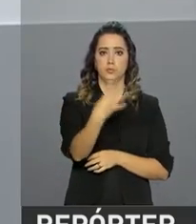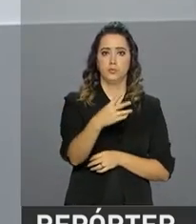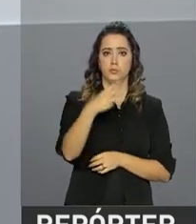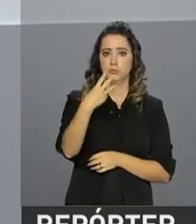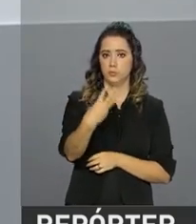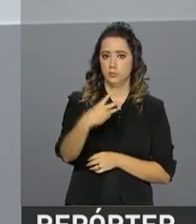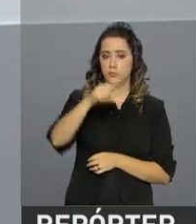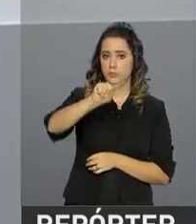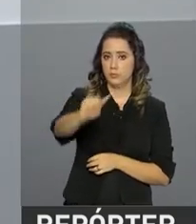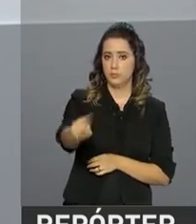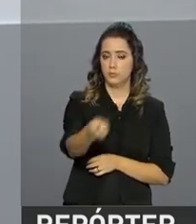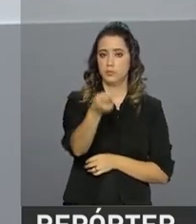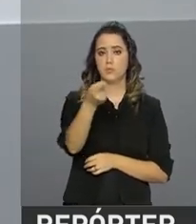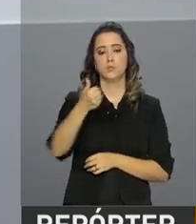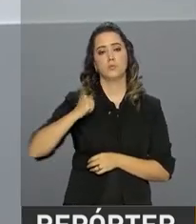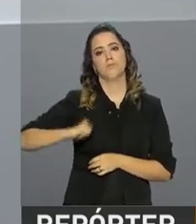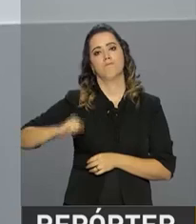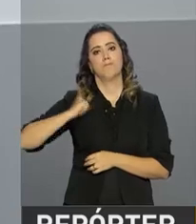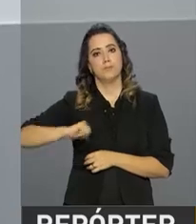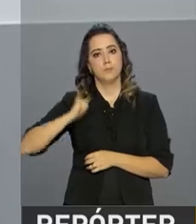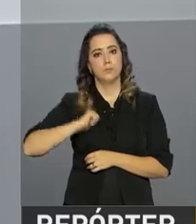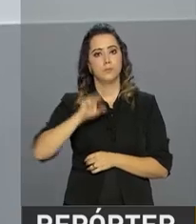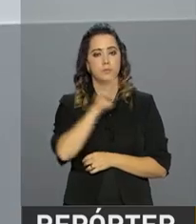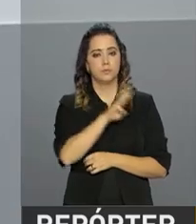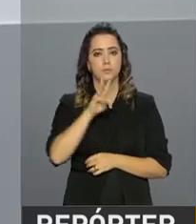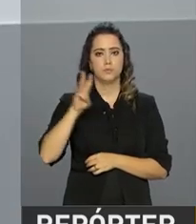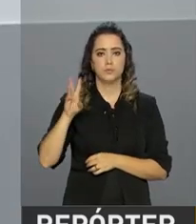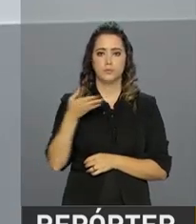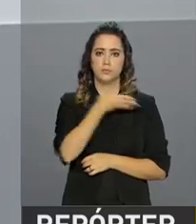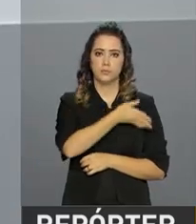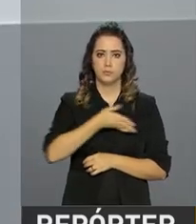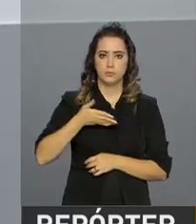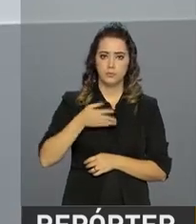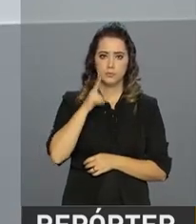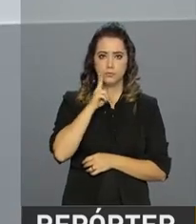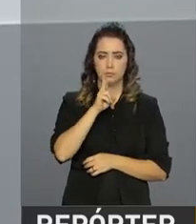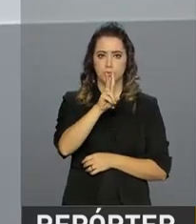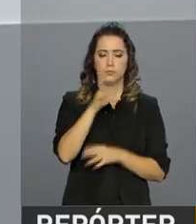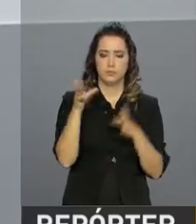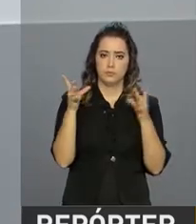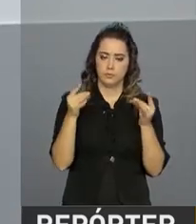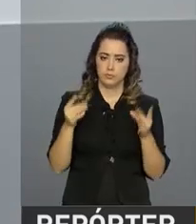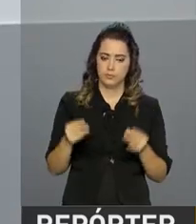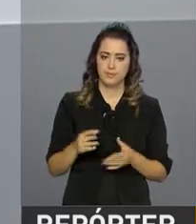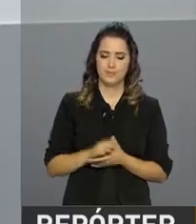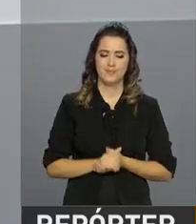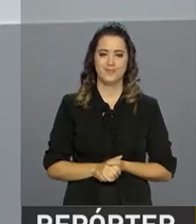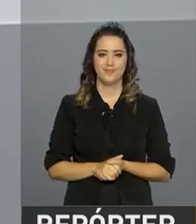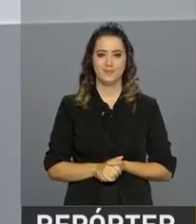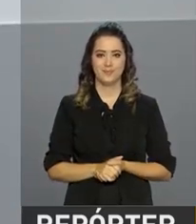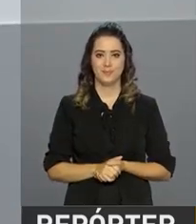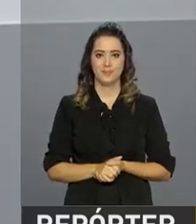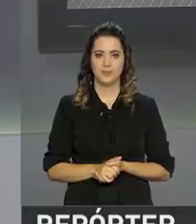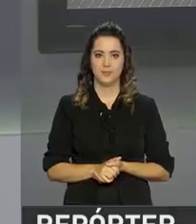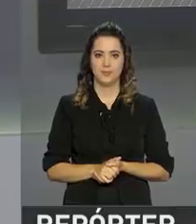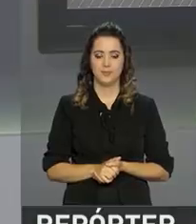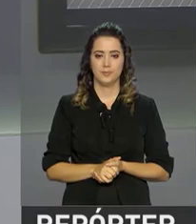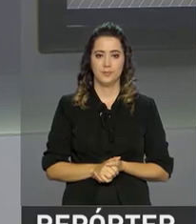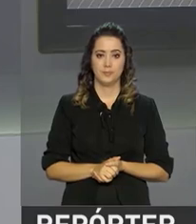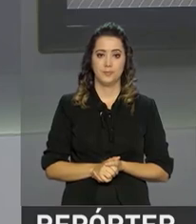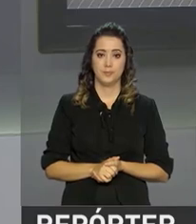443 mil bolsas na página do prouni na internet você encontra todos os detalhes sobre o programa